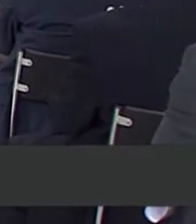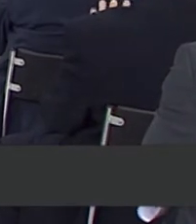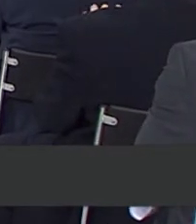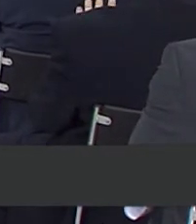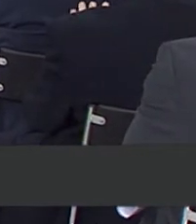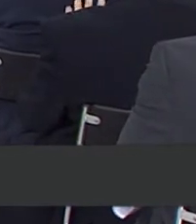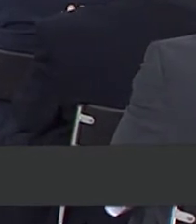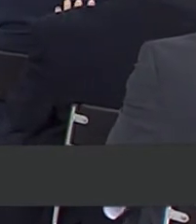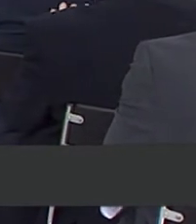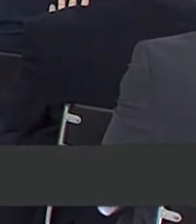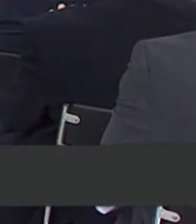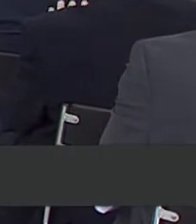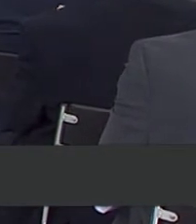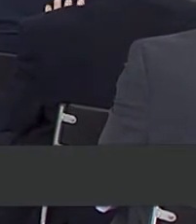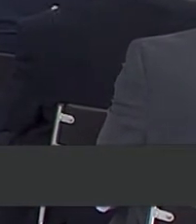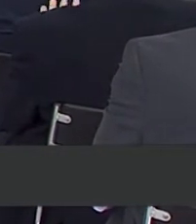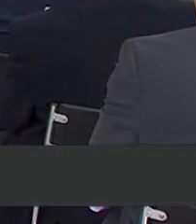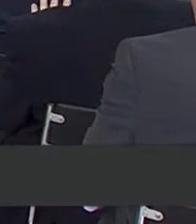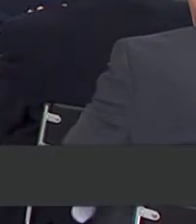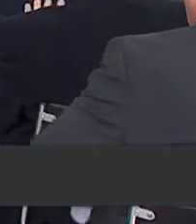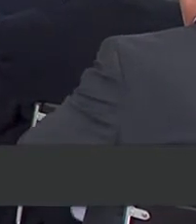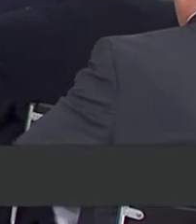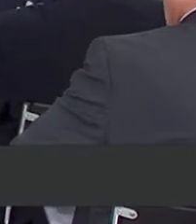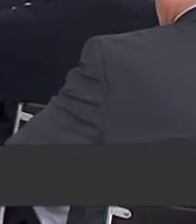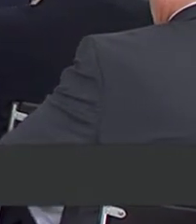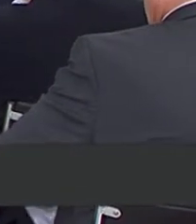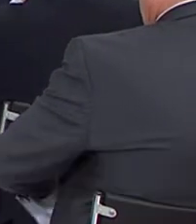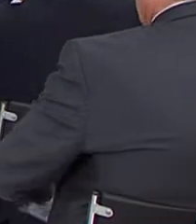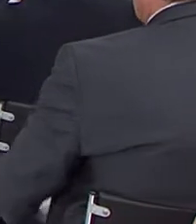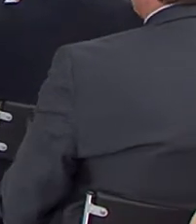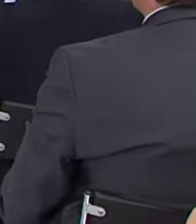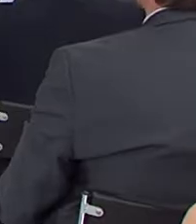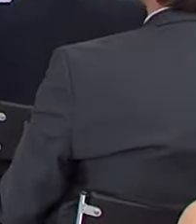está encerrada esta cerimônia